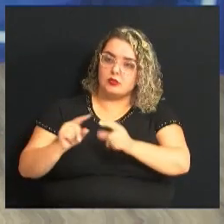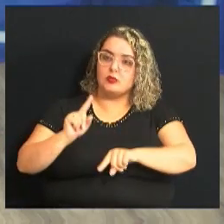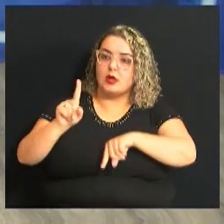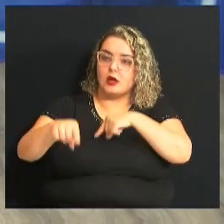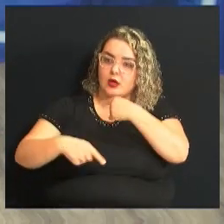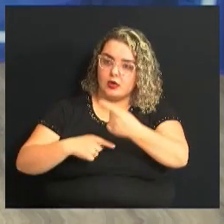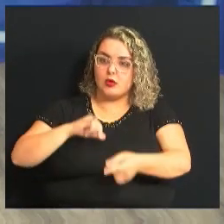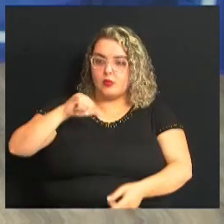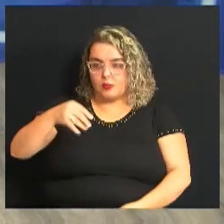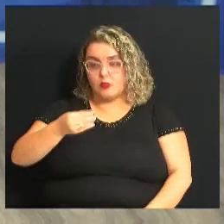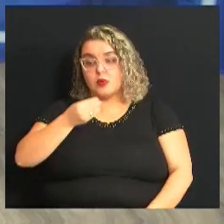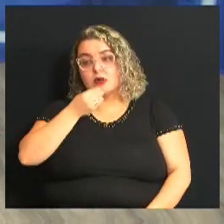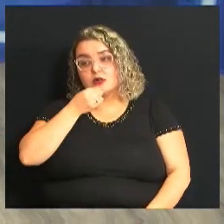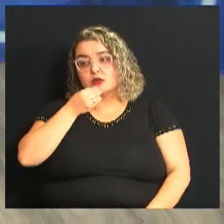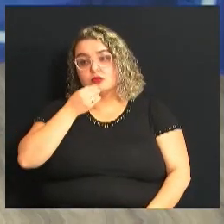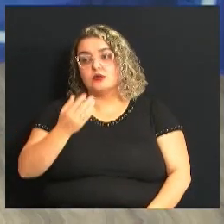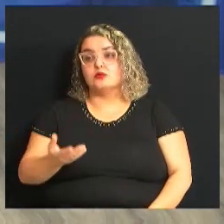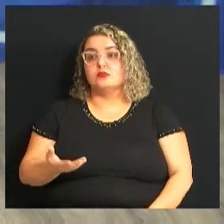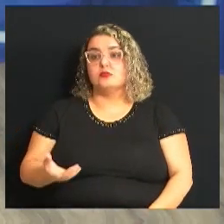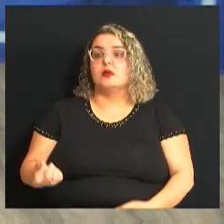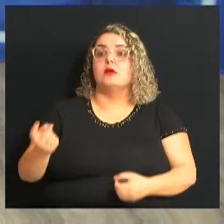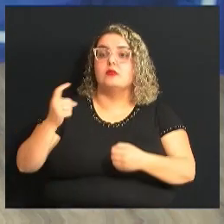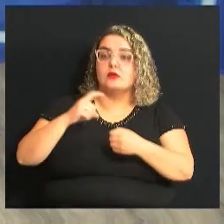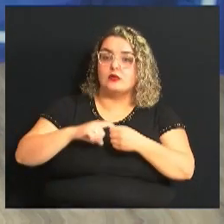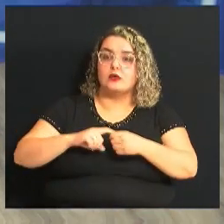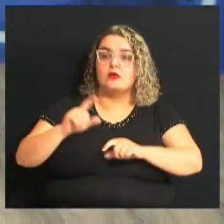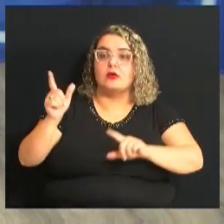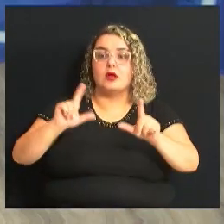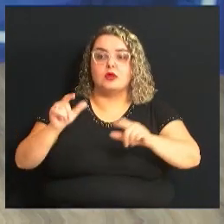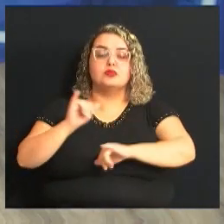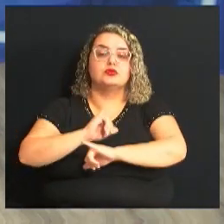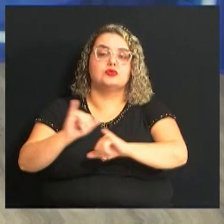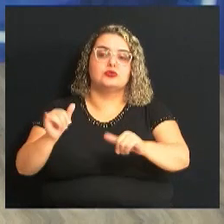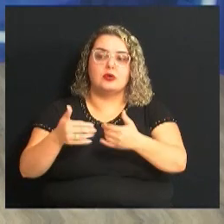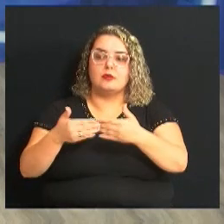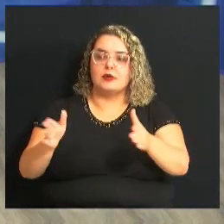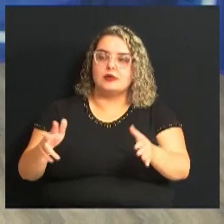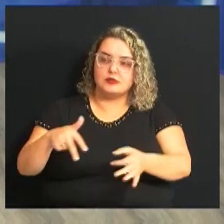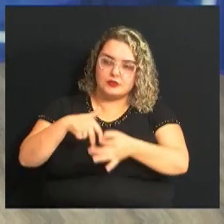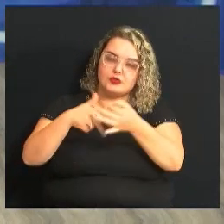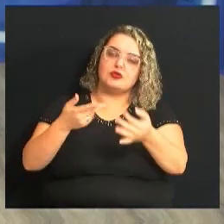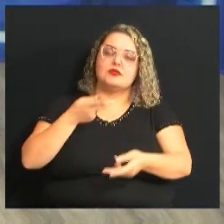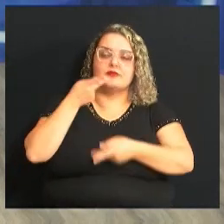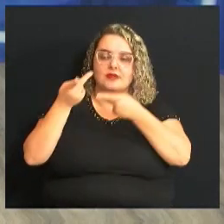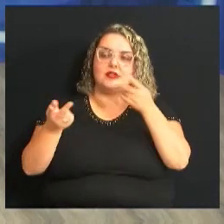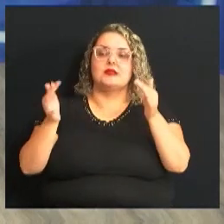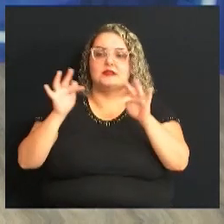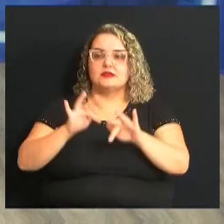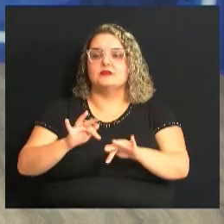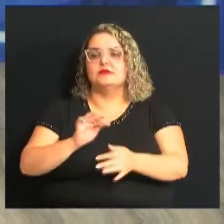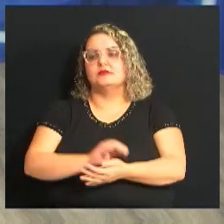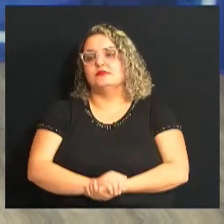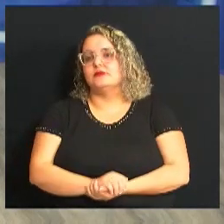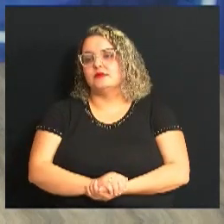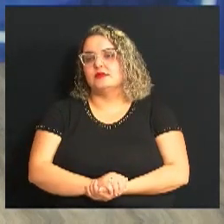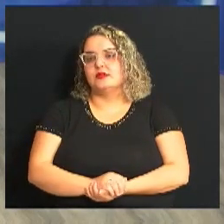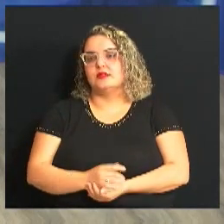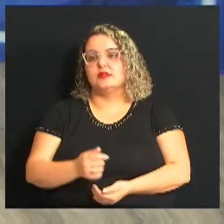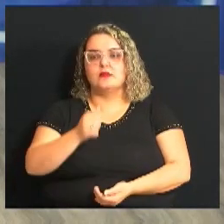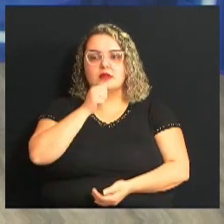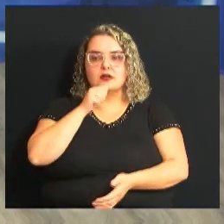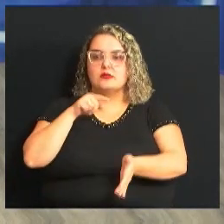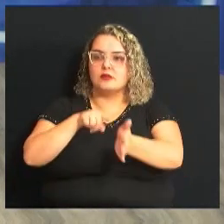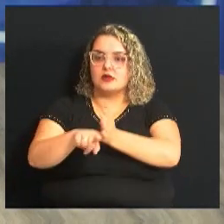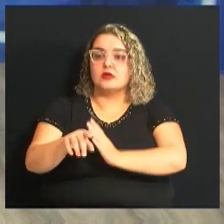uma próxima oportunidade para você retornar ao nosso telejornal e fica aberto aí para suas considerações finais, algo que eu não tenha perguntado, mas que